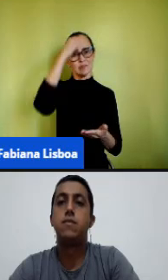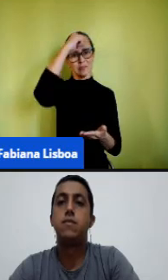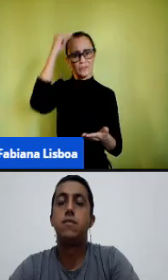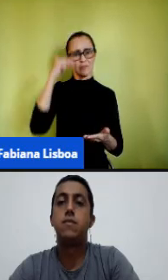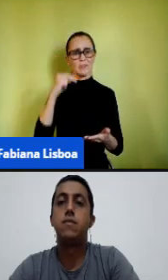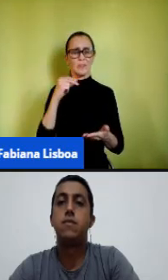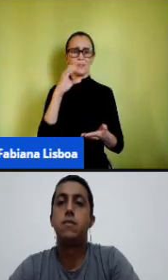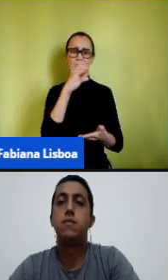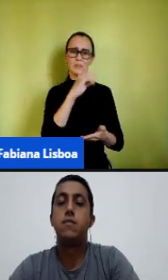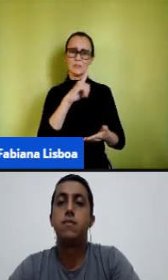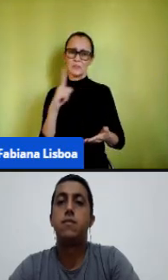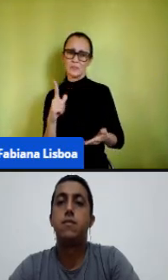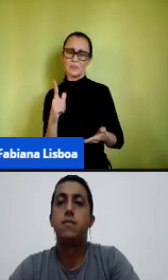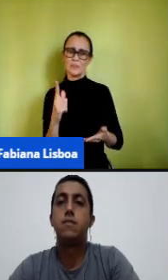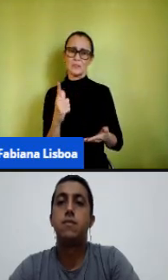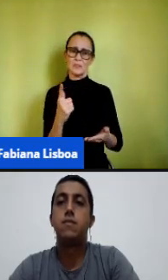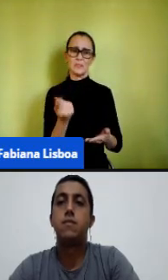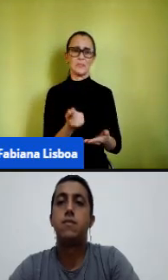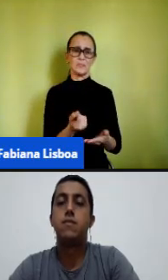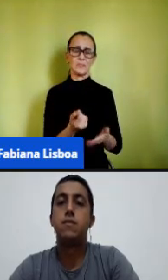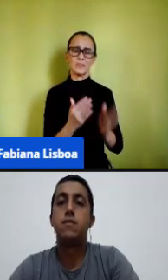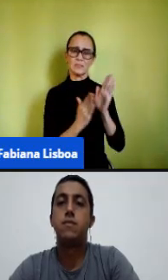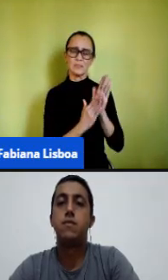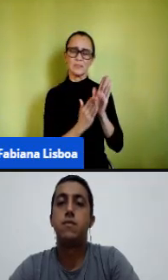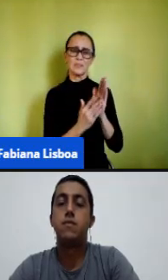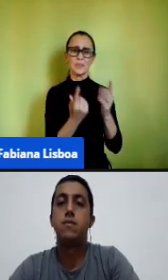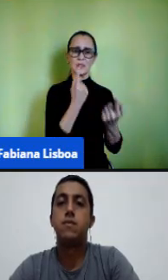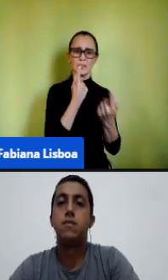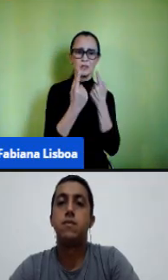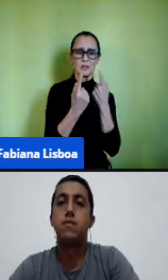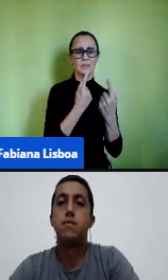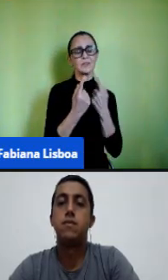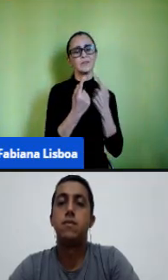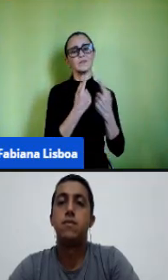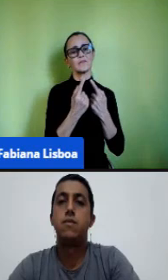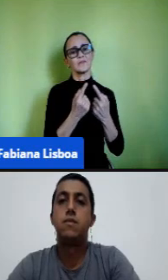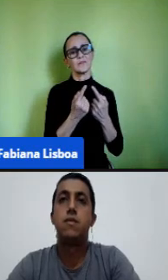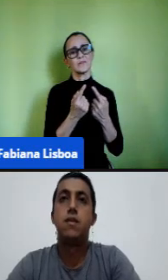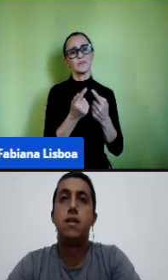trazer esse diálogo que é tão pertinente para dias atuais.